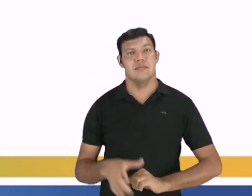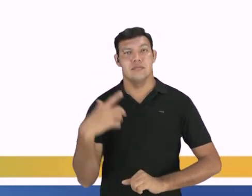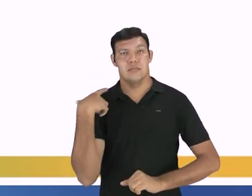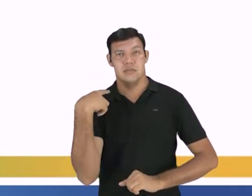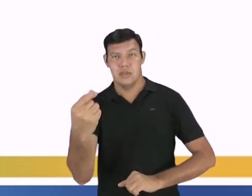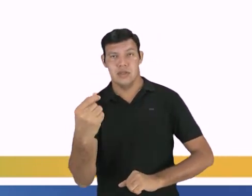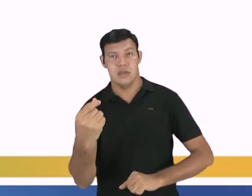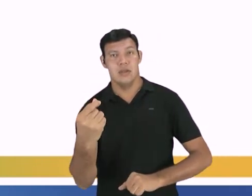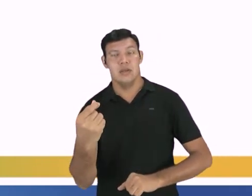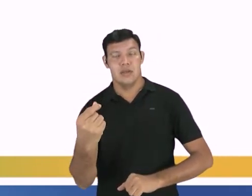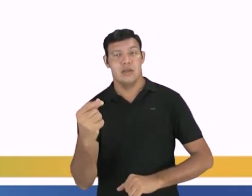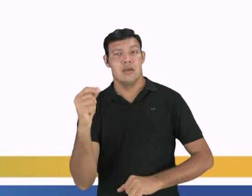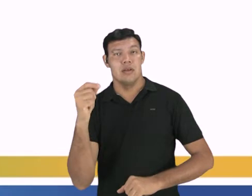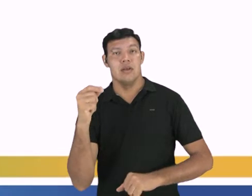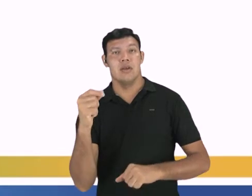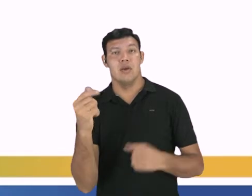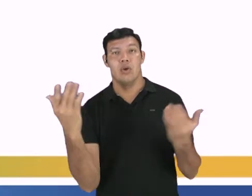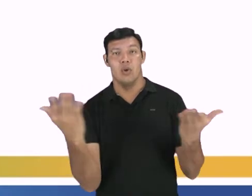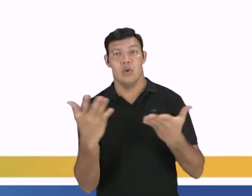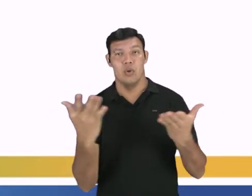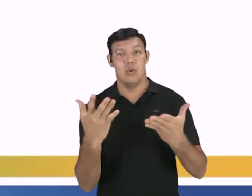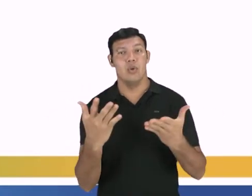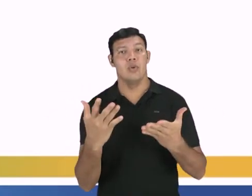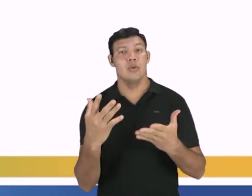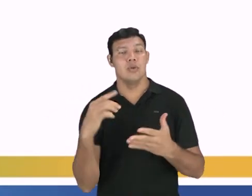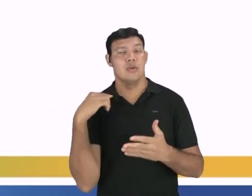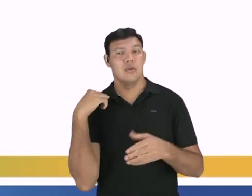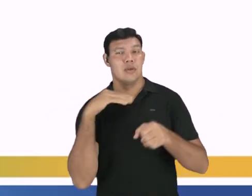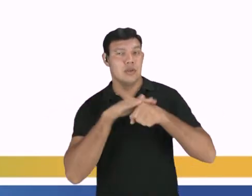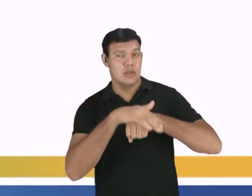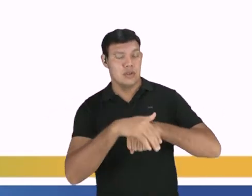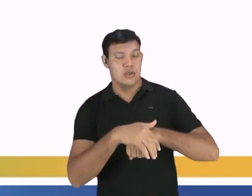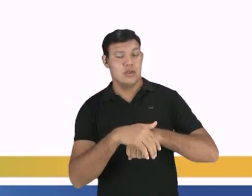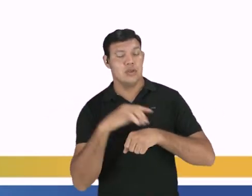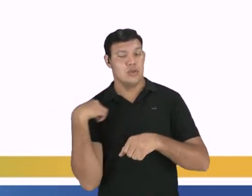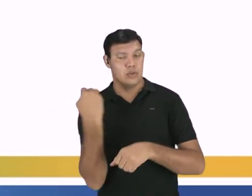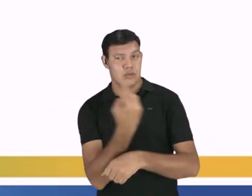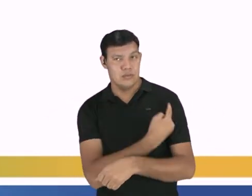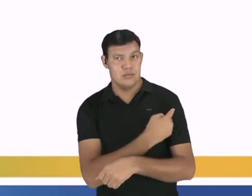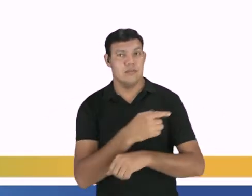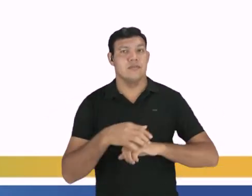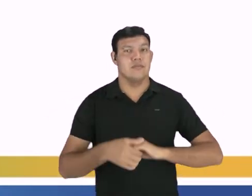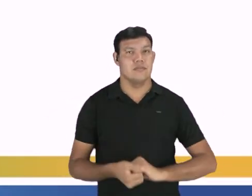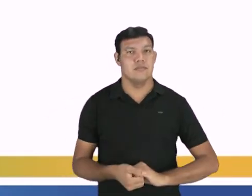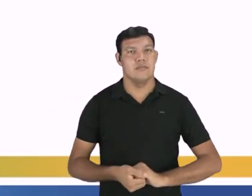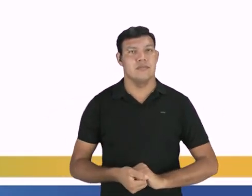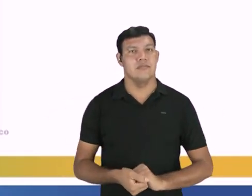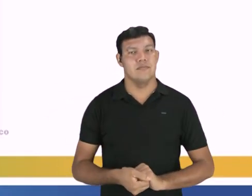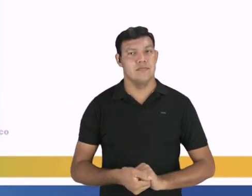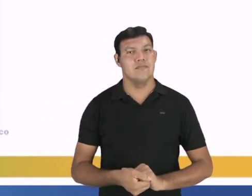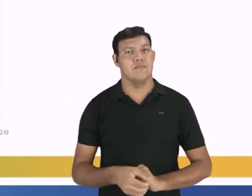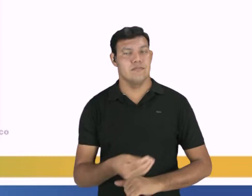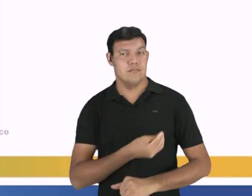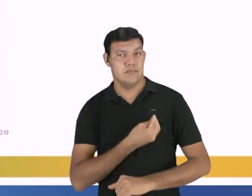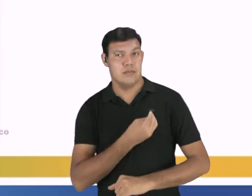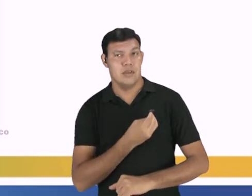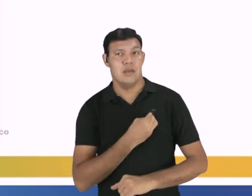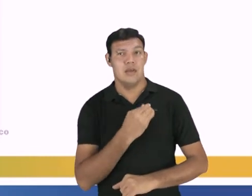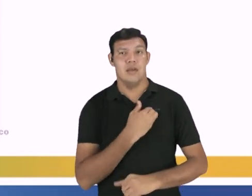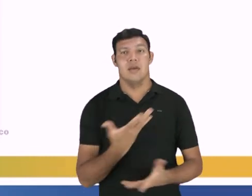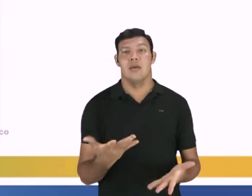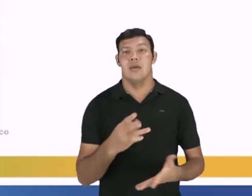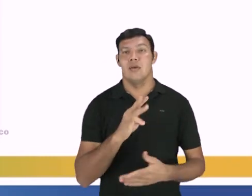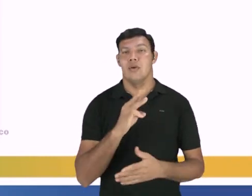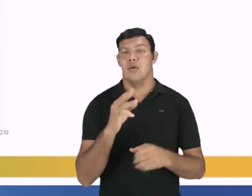sairemos hoje à noite. Esse é o futuro simples. Falar de ações do futuro com a presença aí do will nas nossas